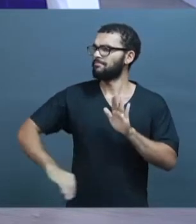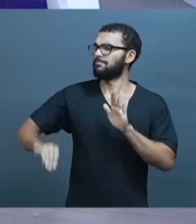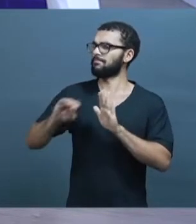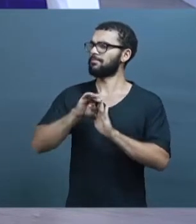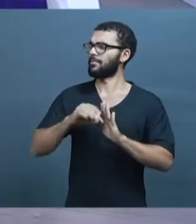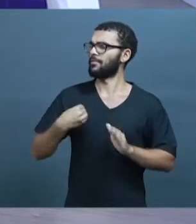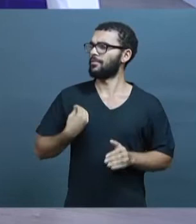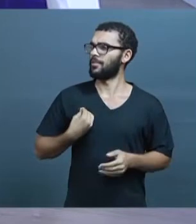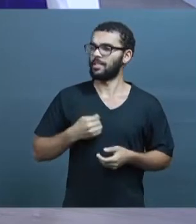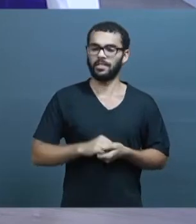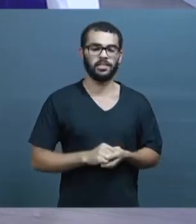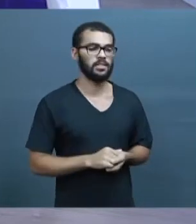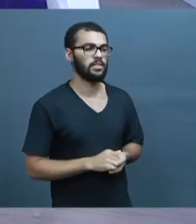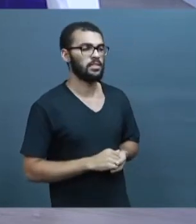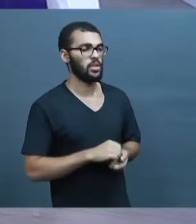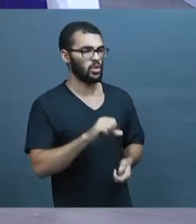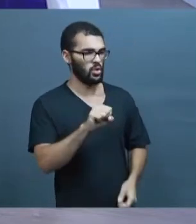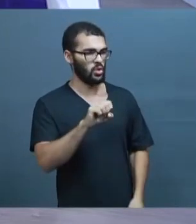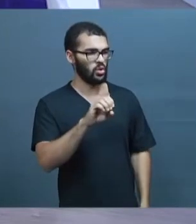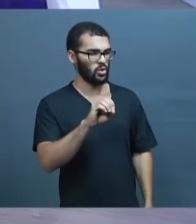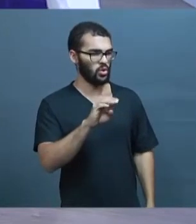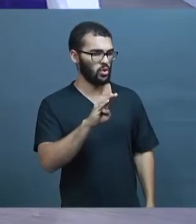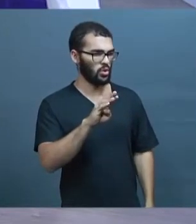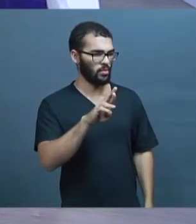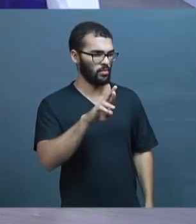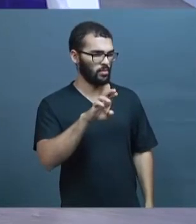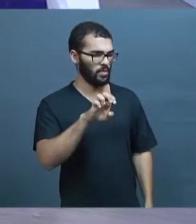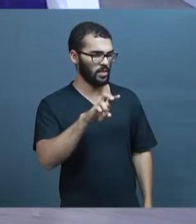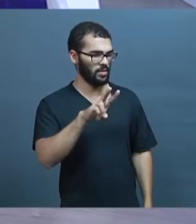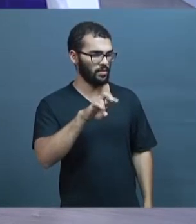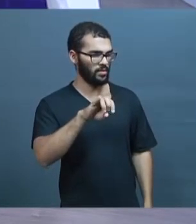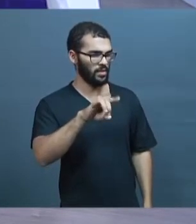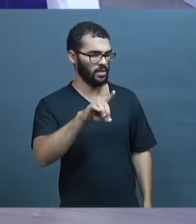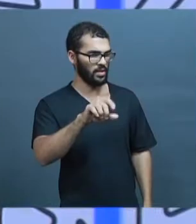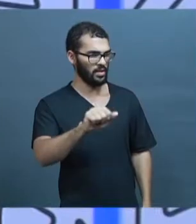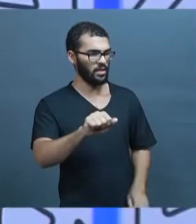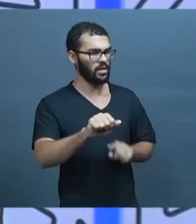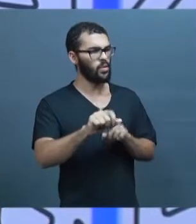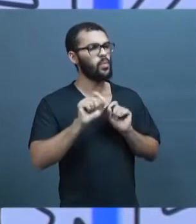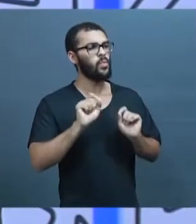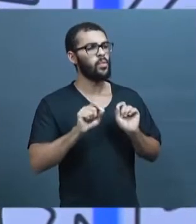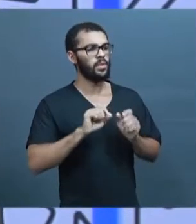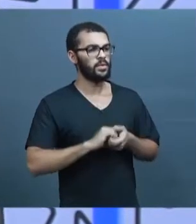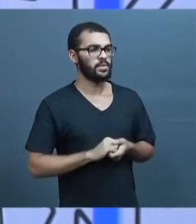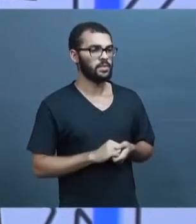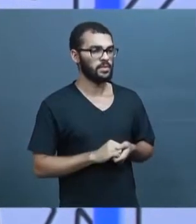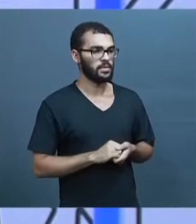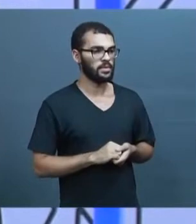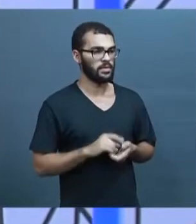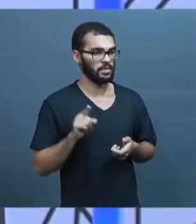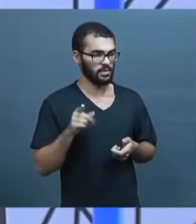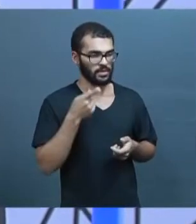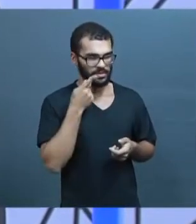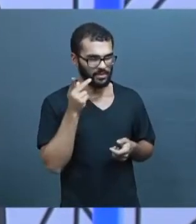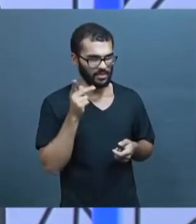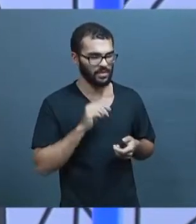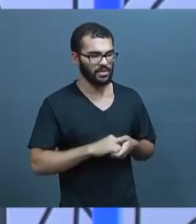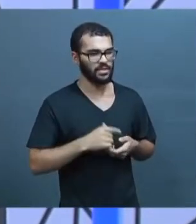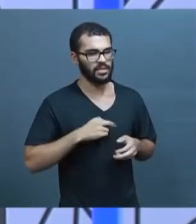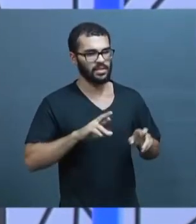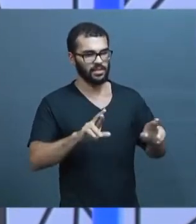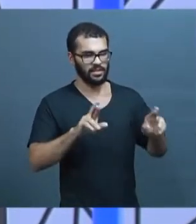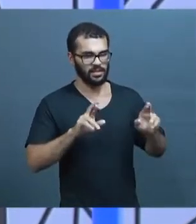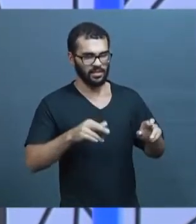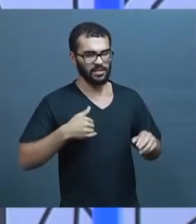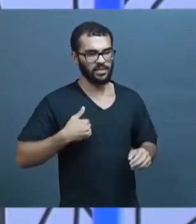reforma. A sobrevida é o que interessa, na verdade, para as contas da Previdência Social. Porque a expectativa de vida de 76 anos, que